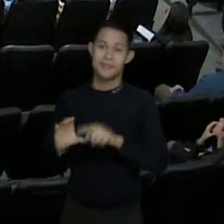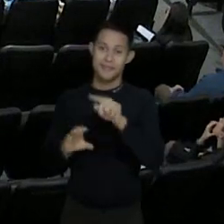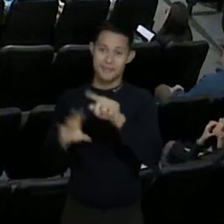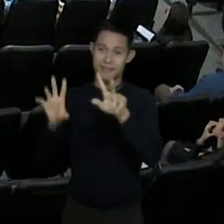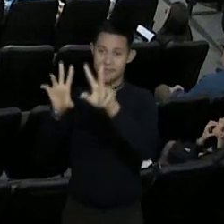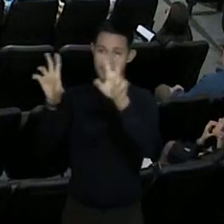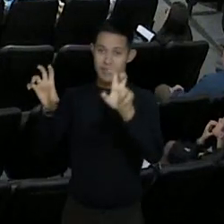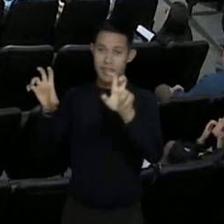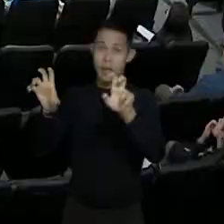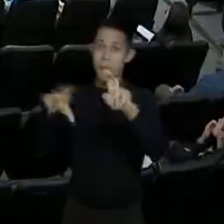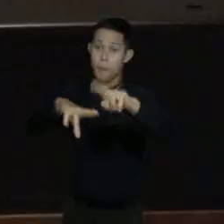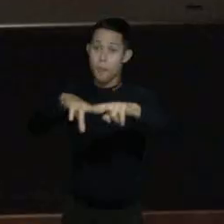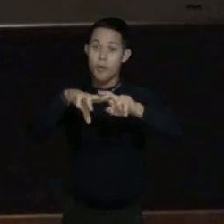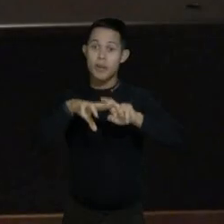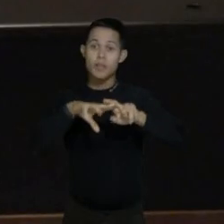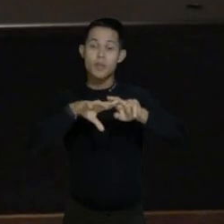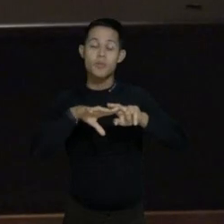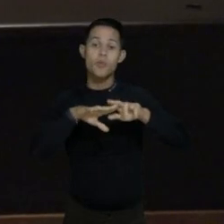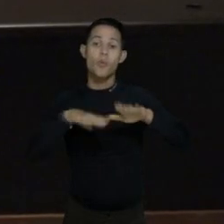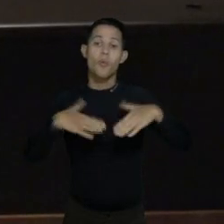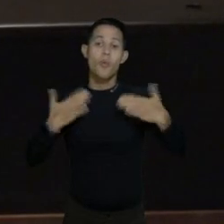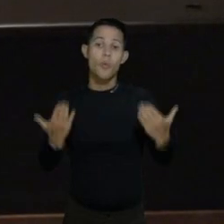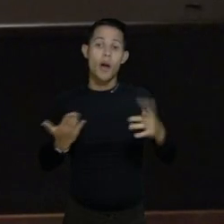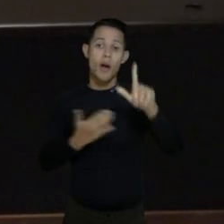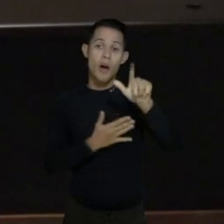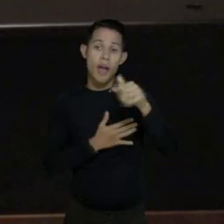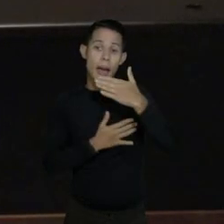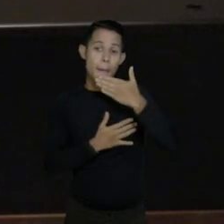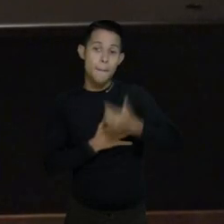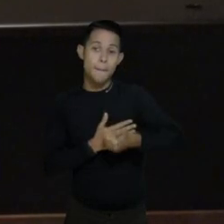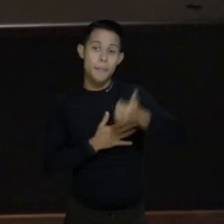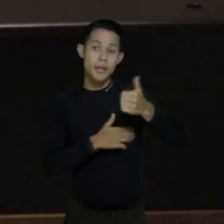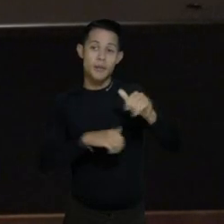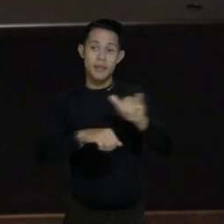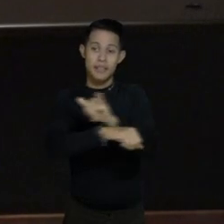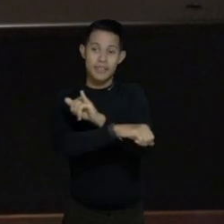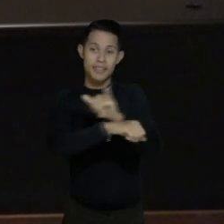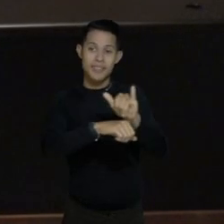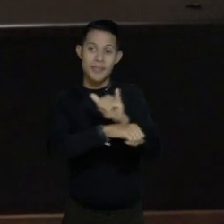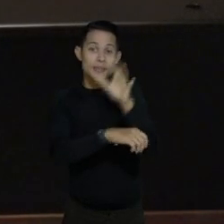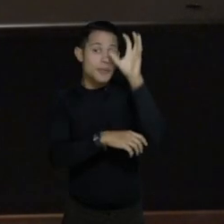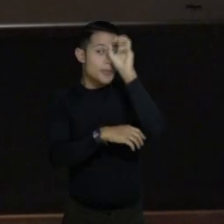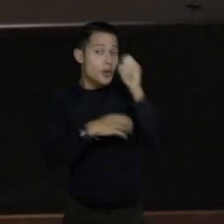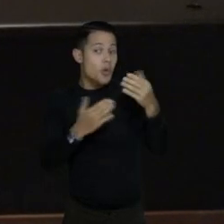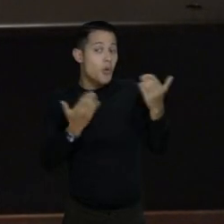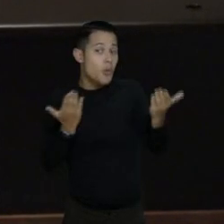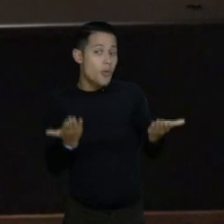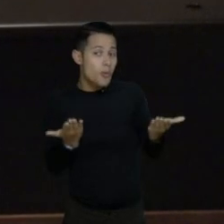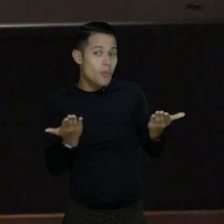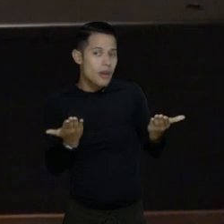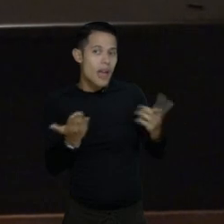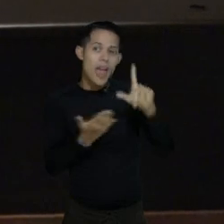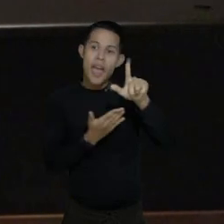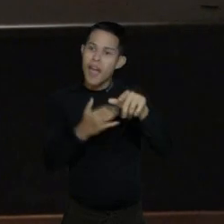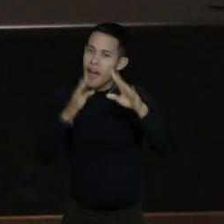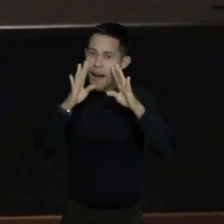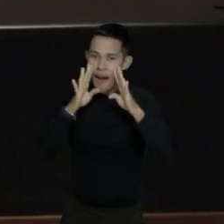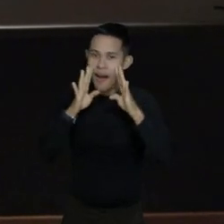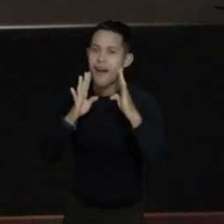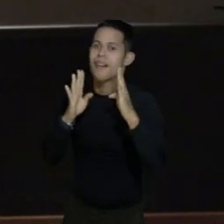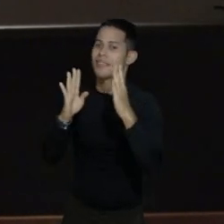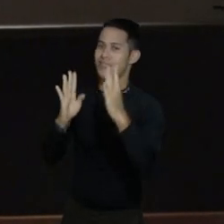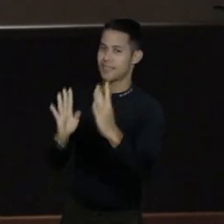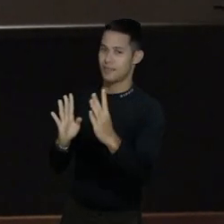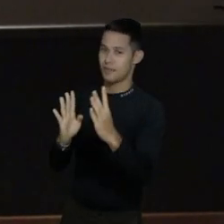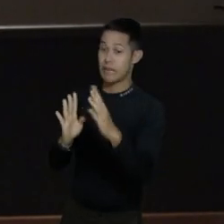dele aprender acho que não né acho que a gente pode ouvir esse aluno principalmente se ele já tá numa idade que ele